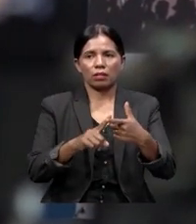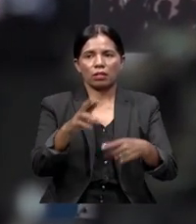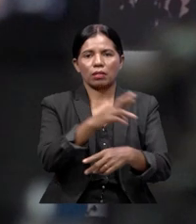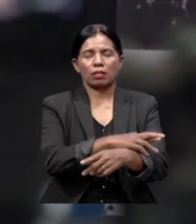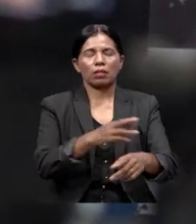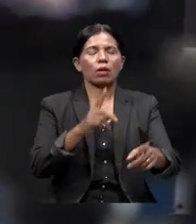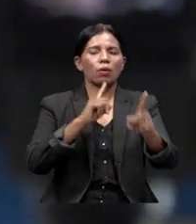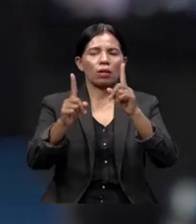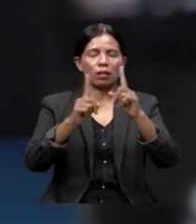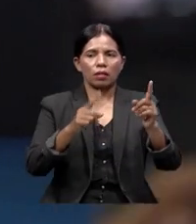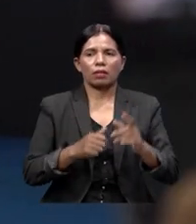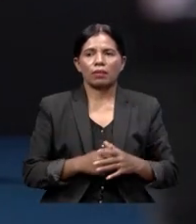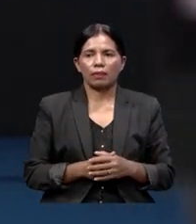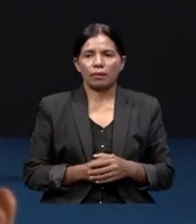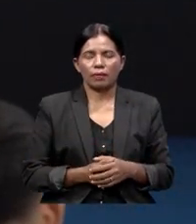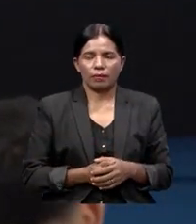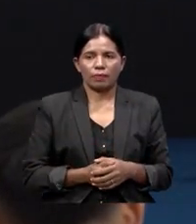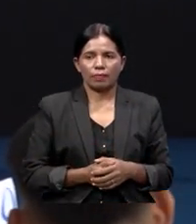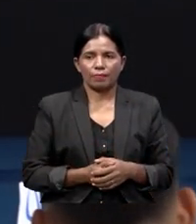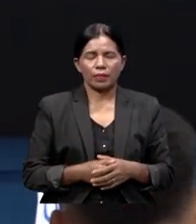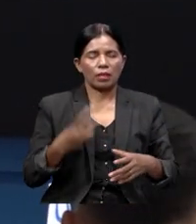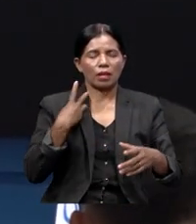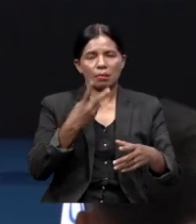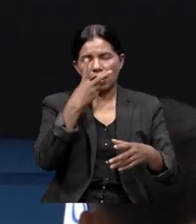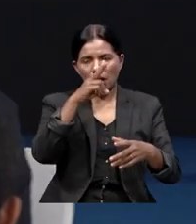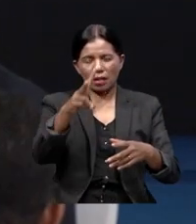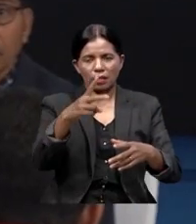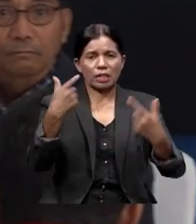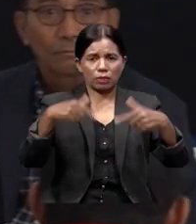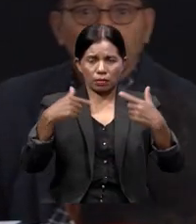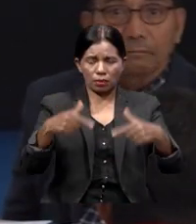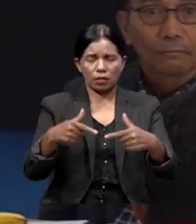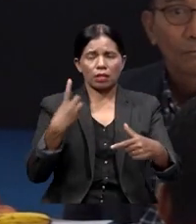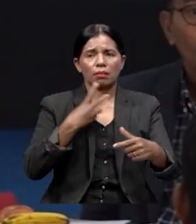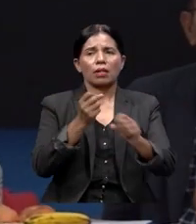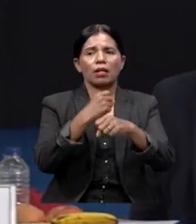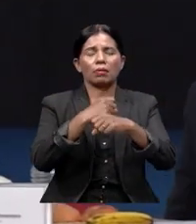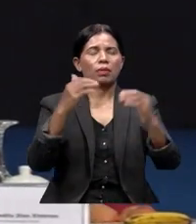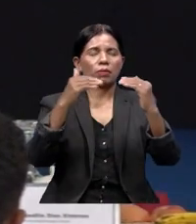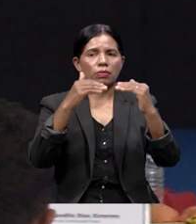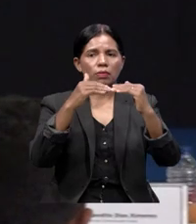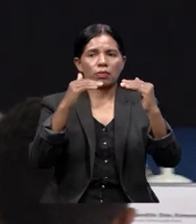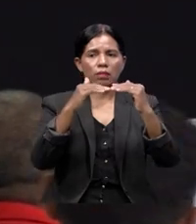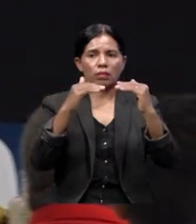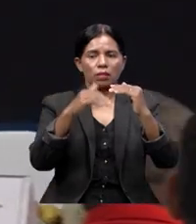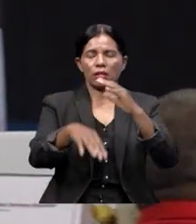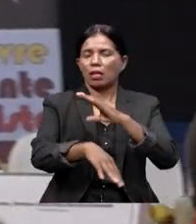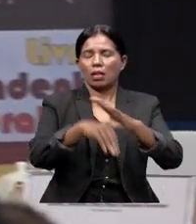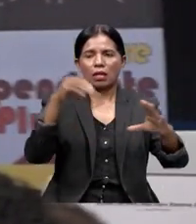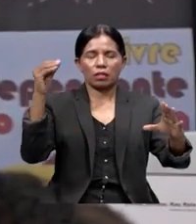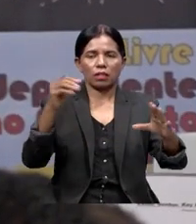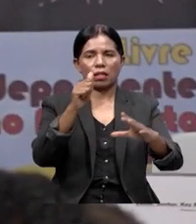tiro, teve mal no bar. A minha rola ainda nem, rala a reunião e já sai dia. A Bíblia,